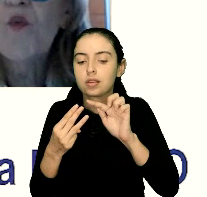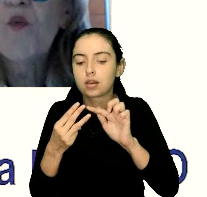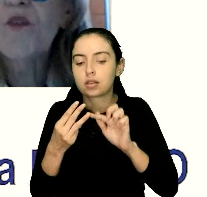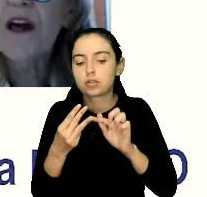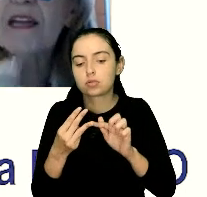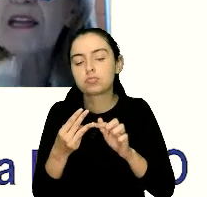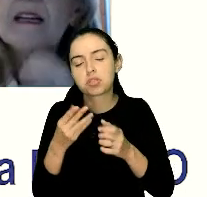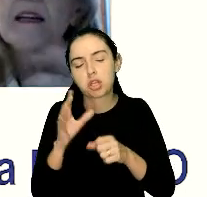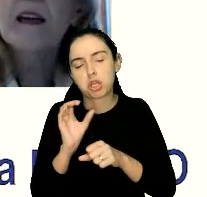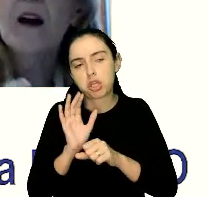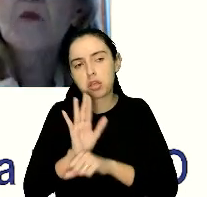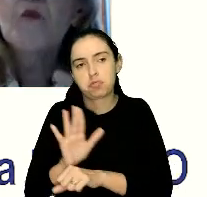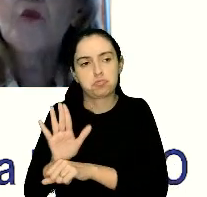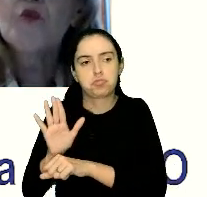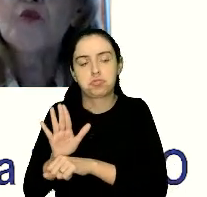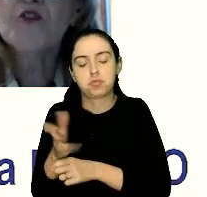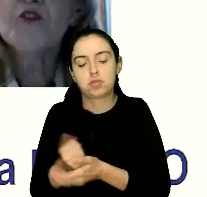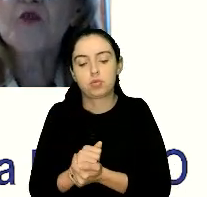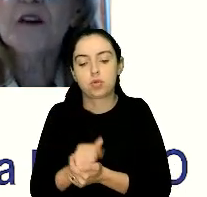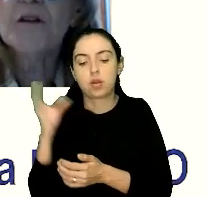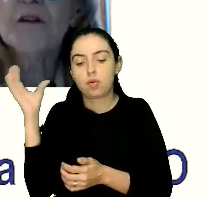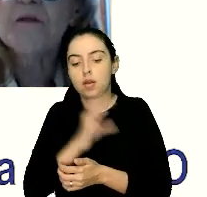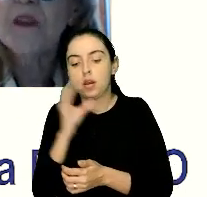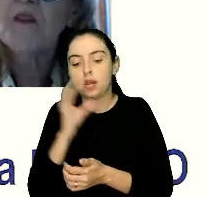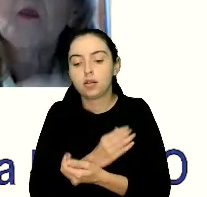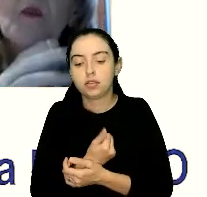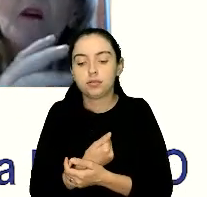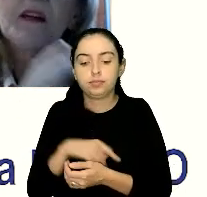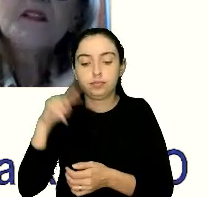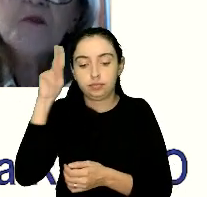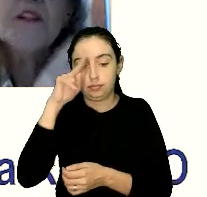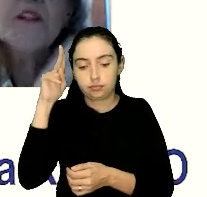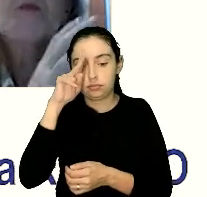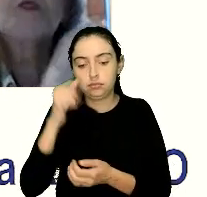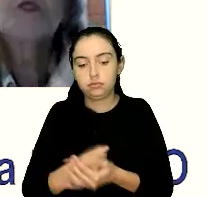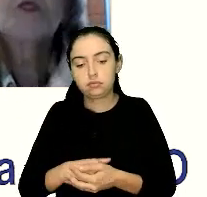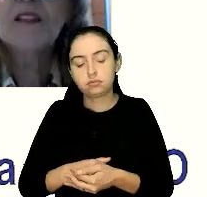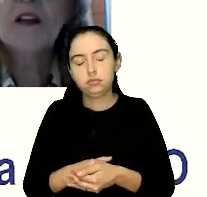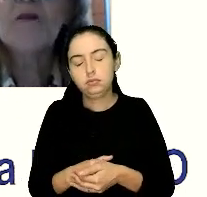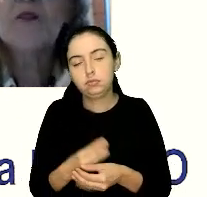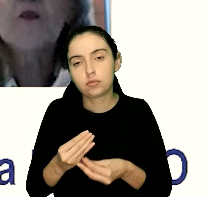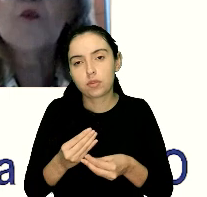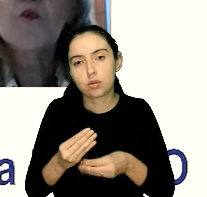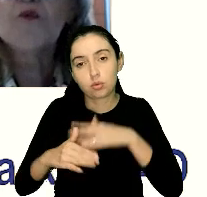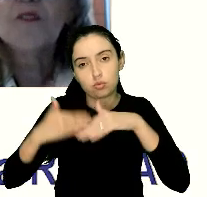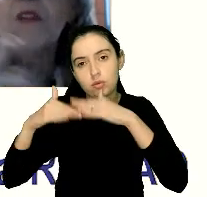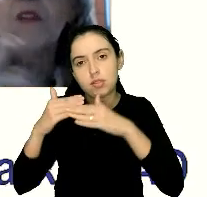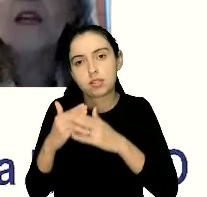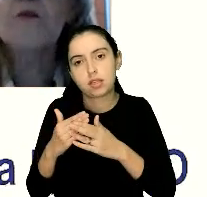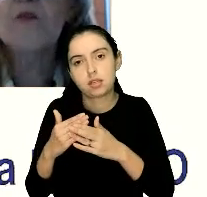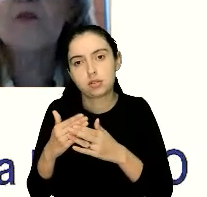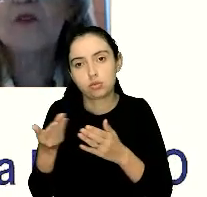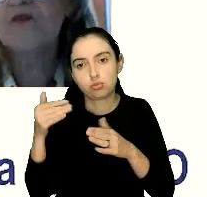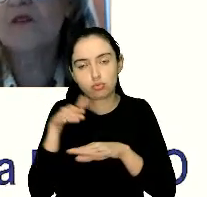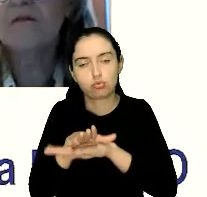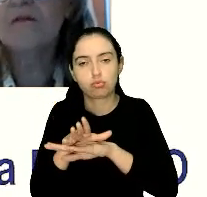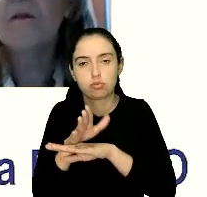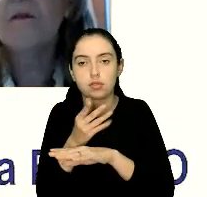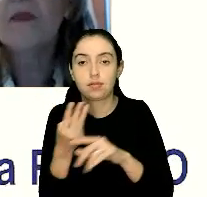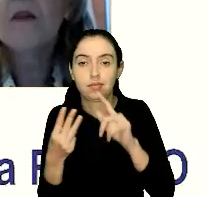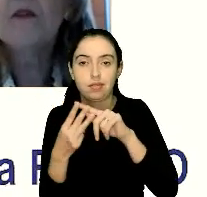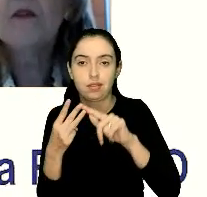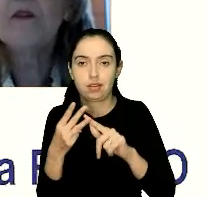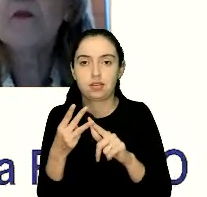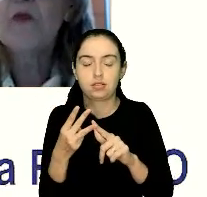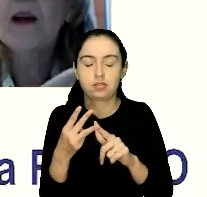isso. O que vai acelerar o curso da história, ou aqueles processos que já estavam em curso, são 3